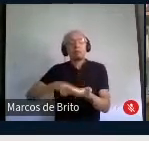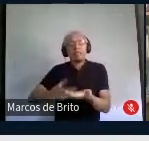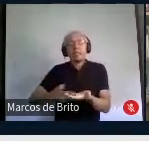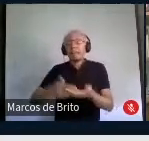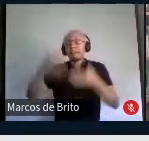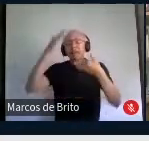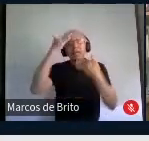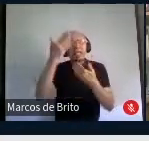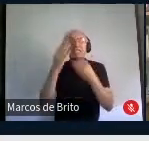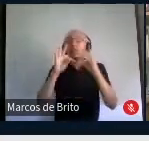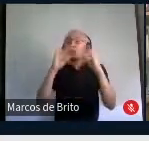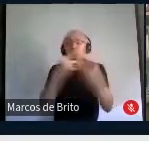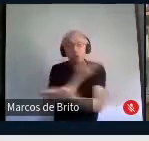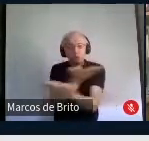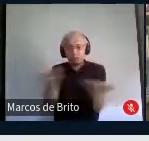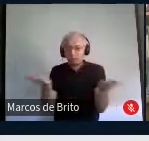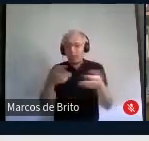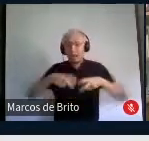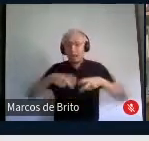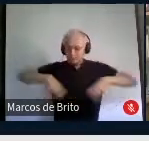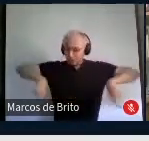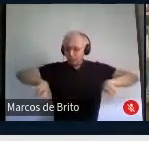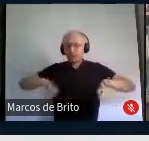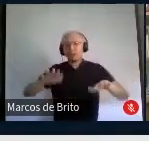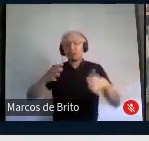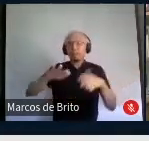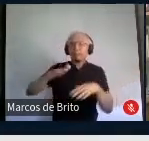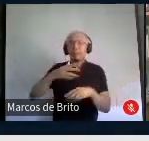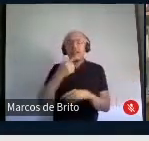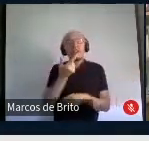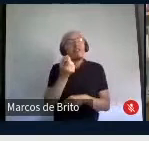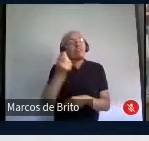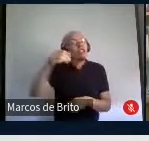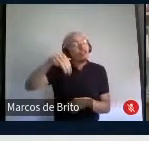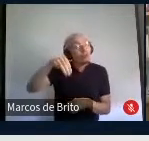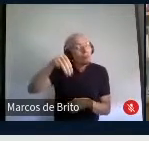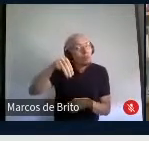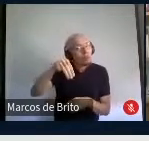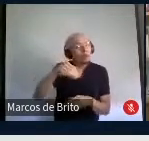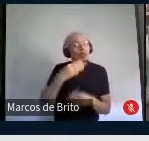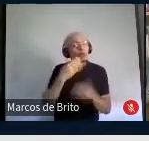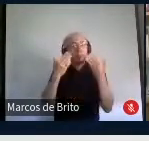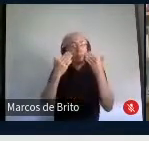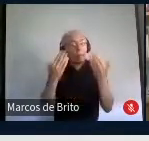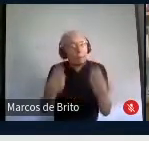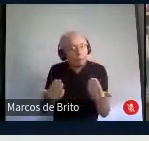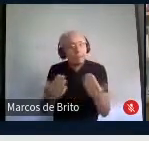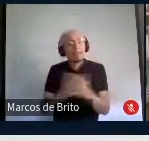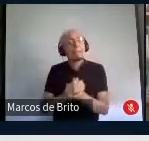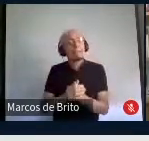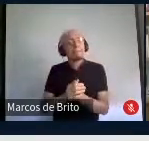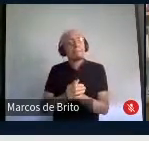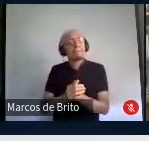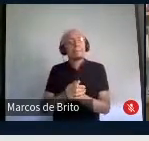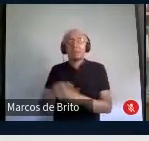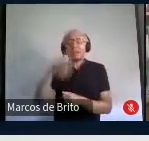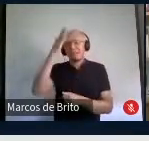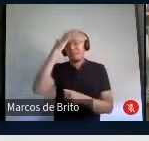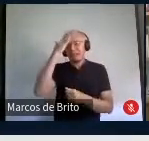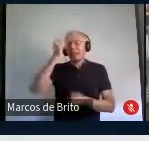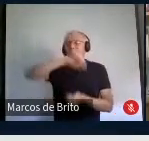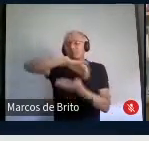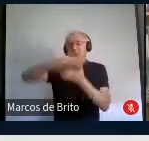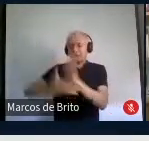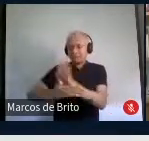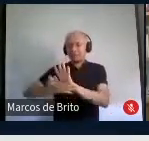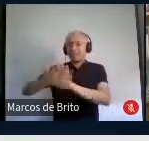membros da banca. Você tem uma média de 20 minutos, vira a 30, porque a gente sabe que língua de sinais,